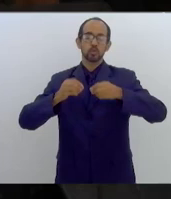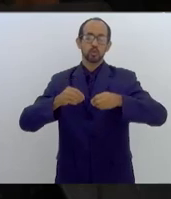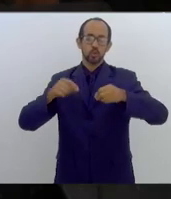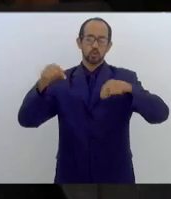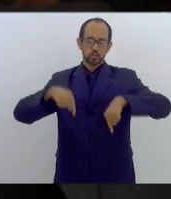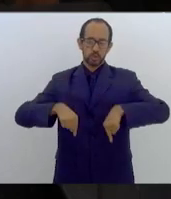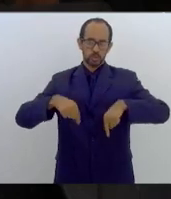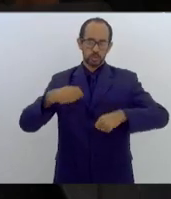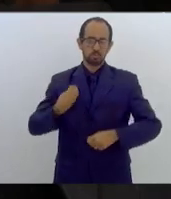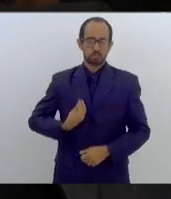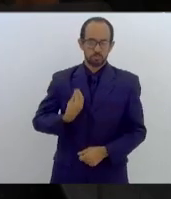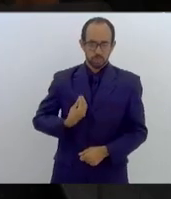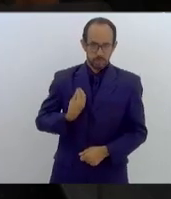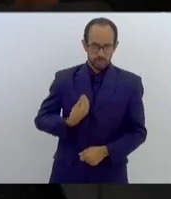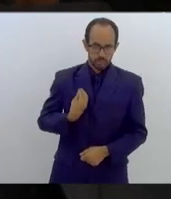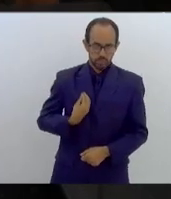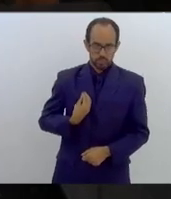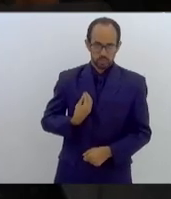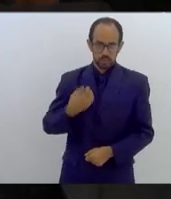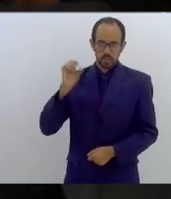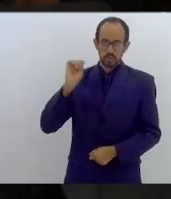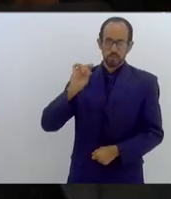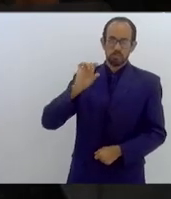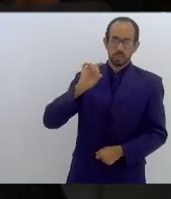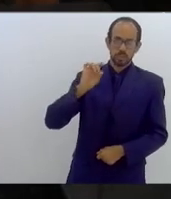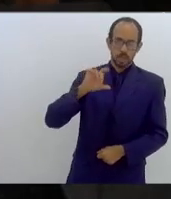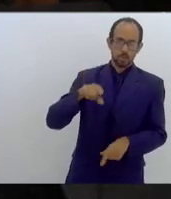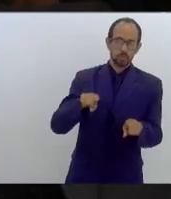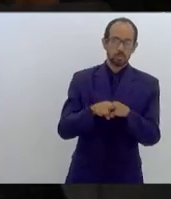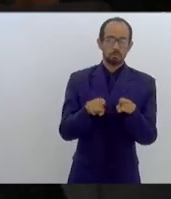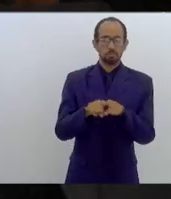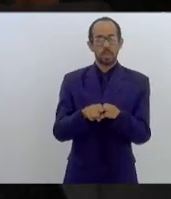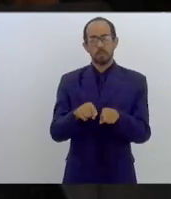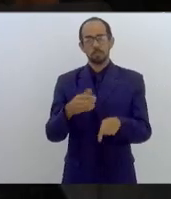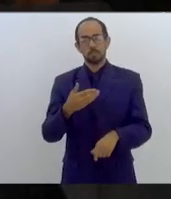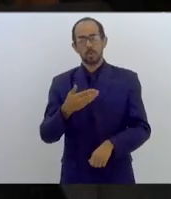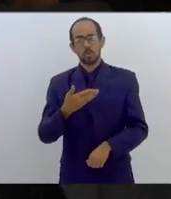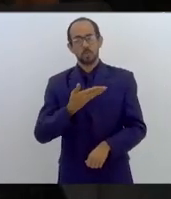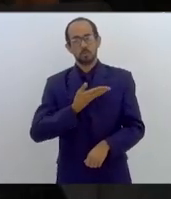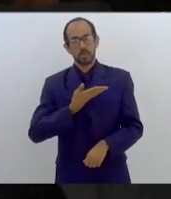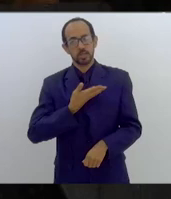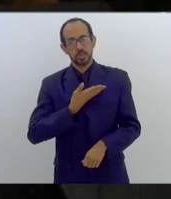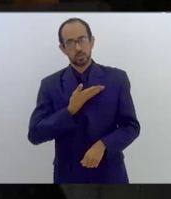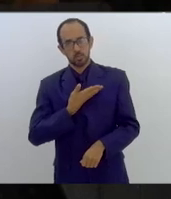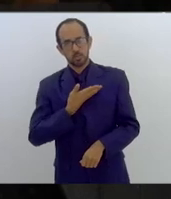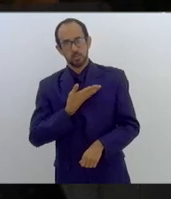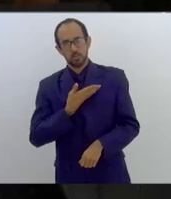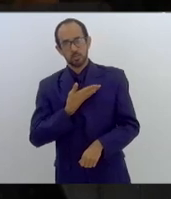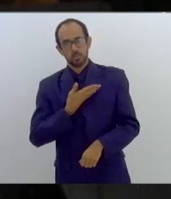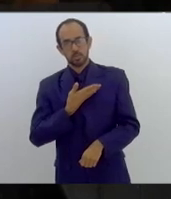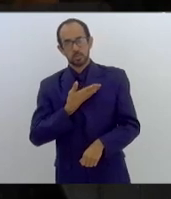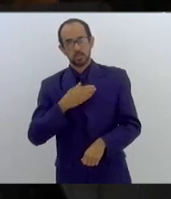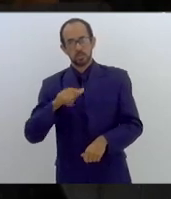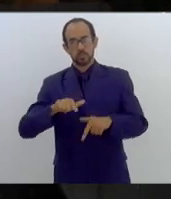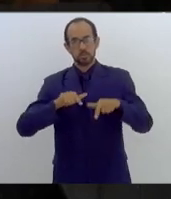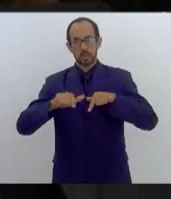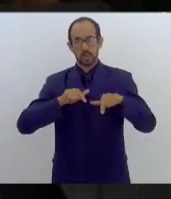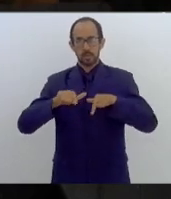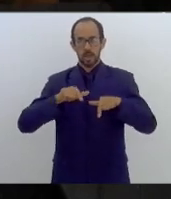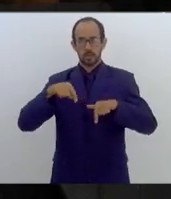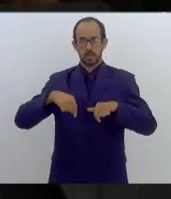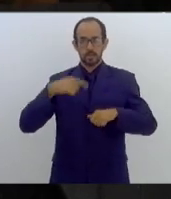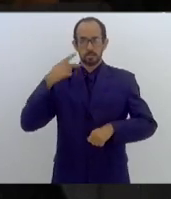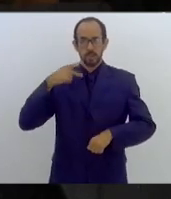todos aqui presentes, em especial também o meu companheiro de labuta aqui no